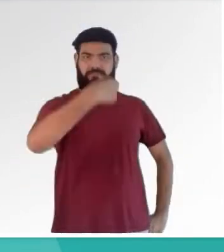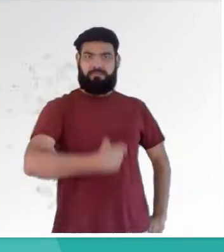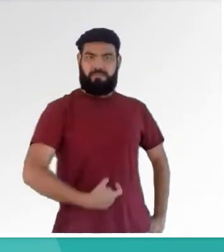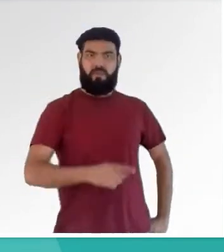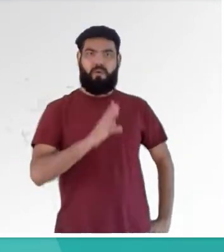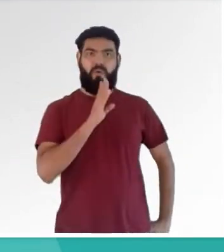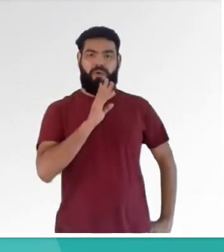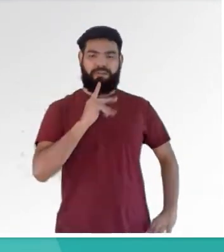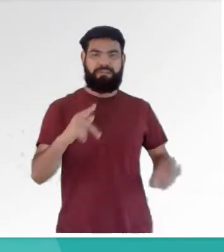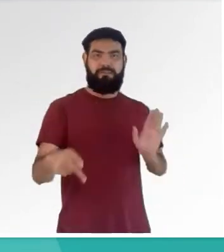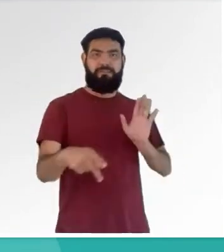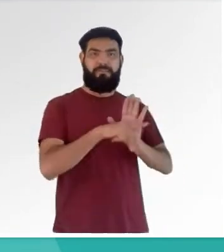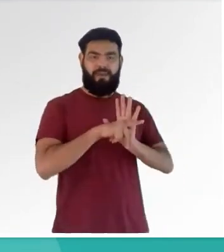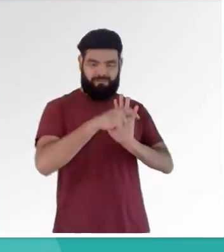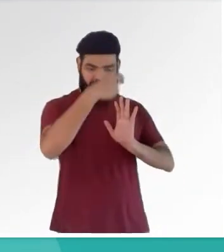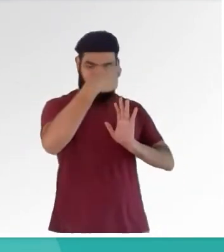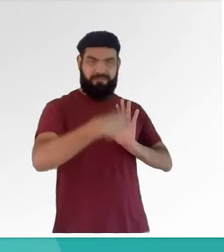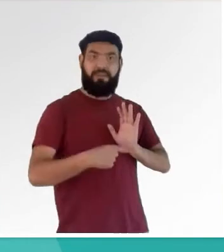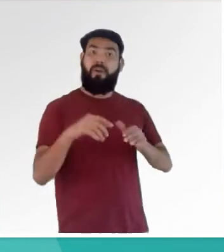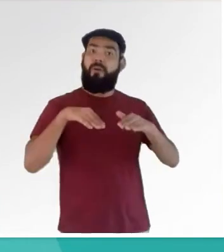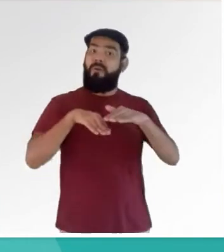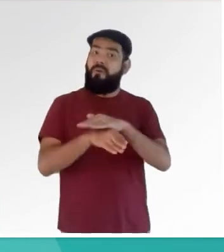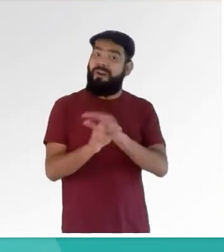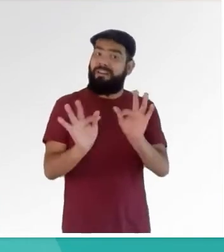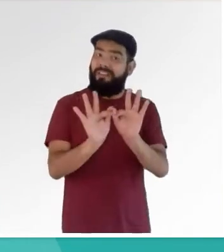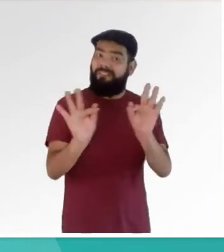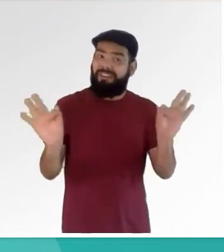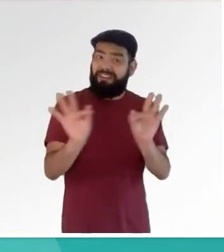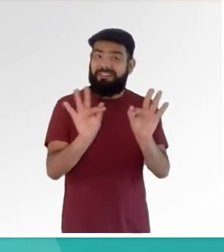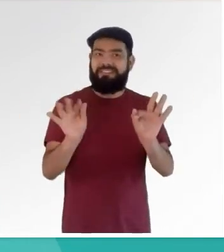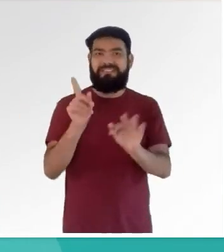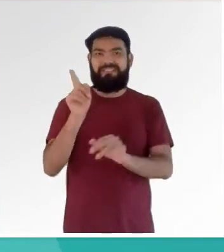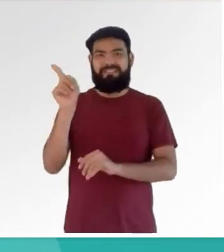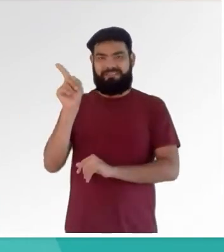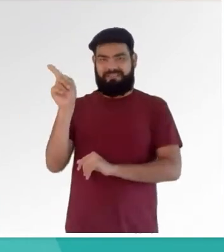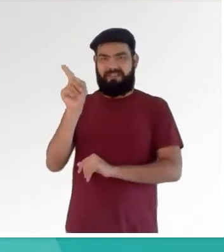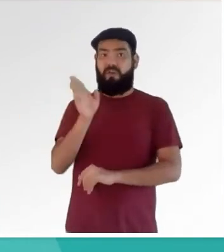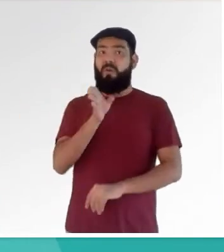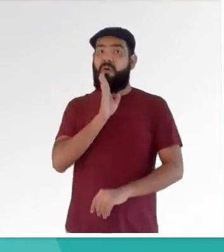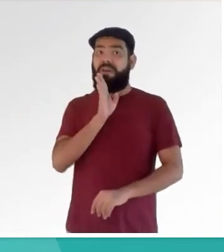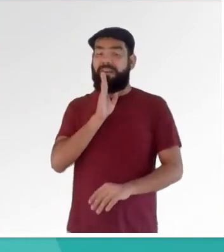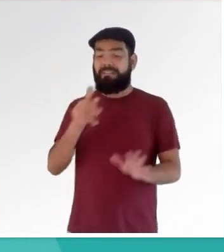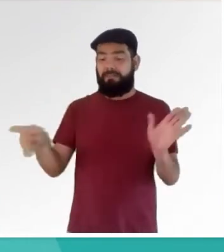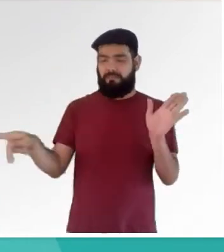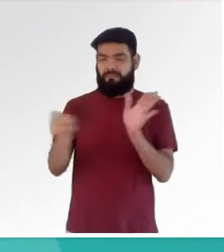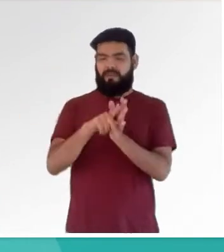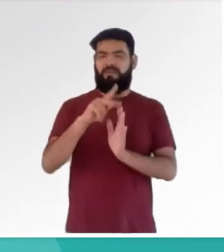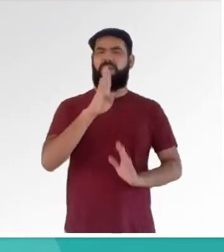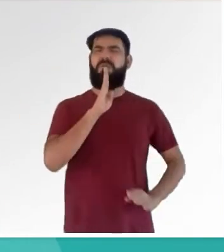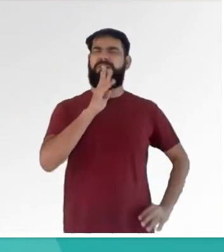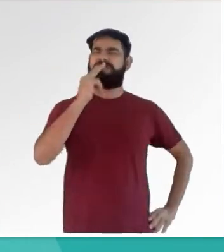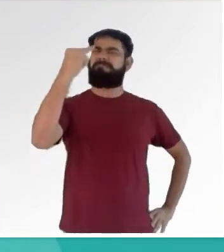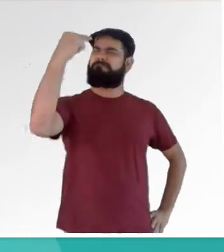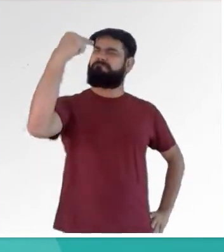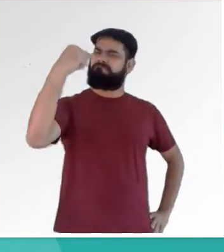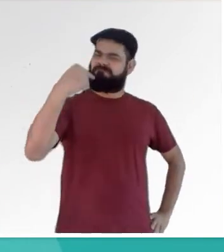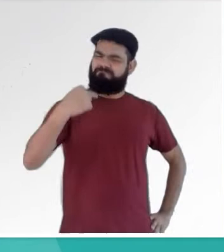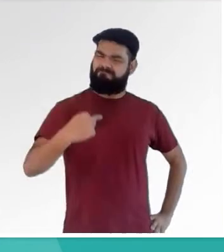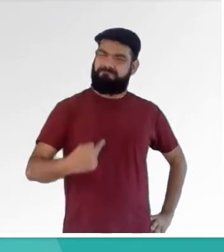Guarda essa frase para a vida de vocês. Tá? Vocês vão crescer e vocês vão lembrar do conhece-te a ti